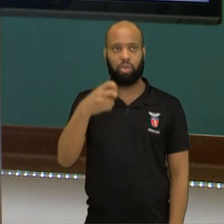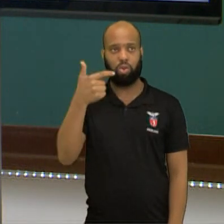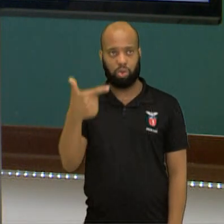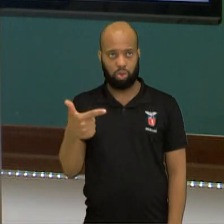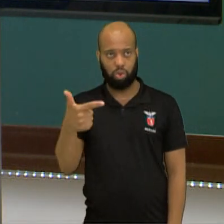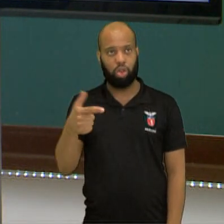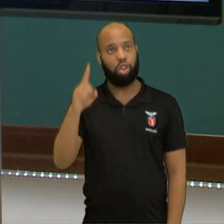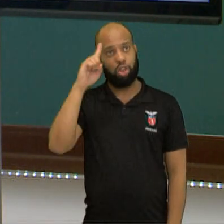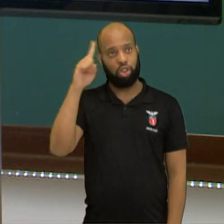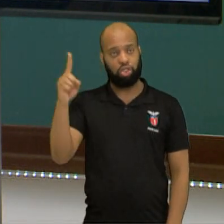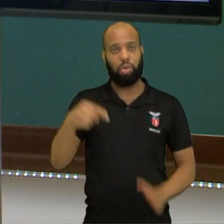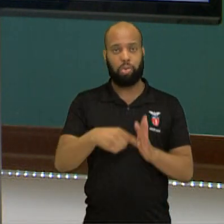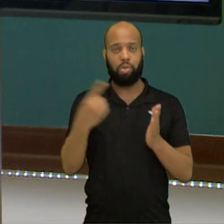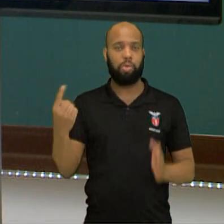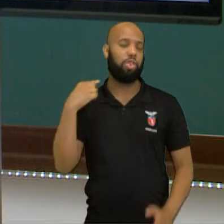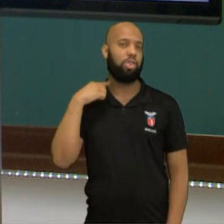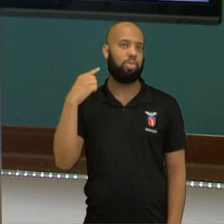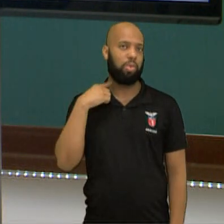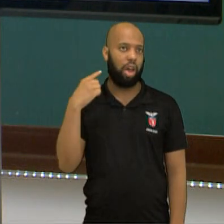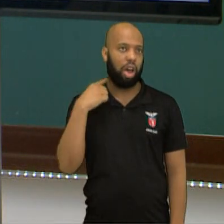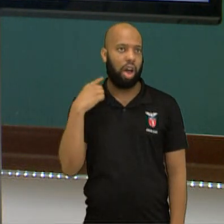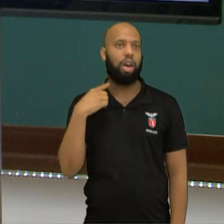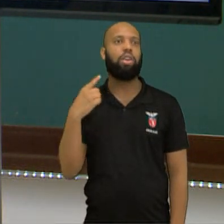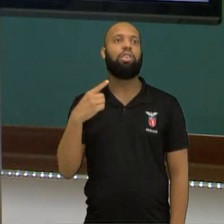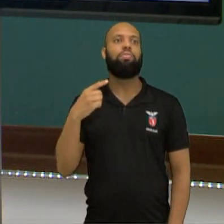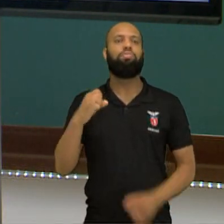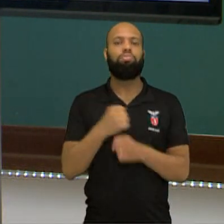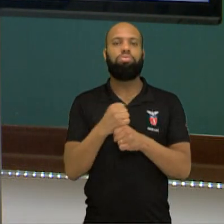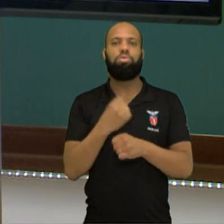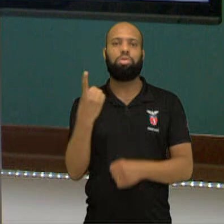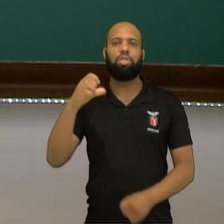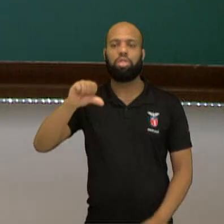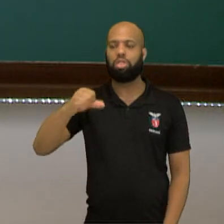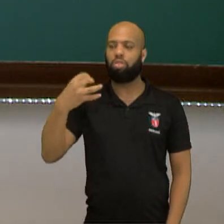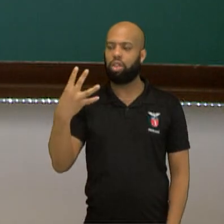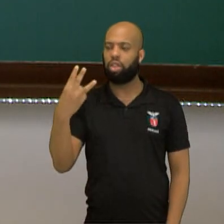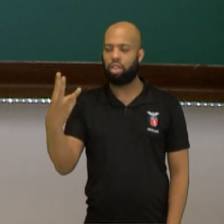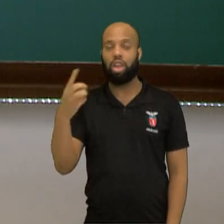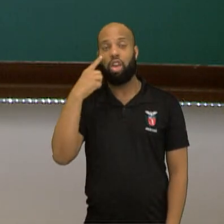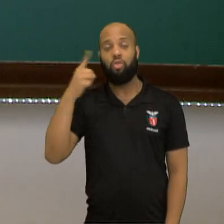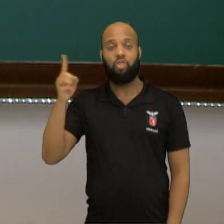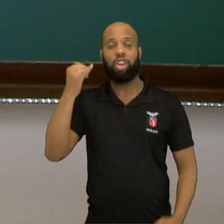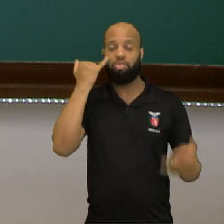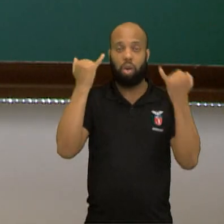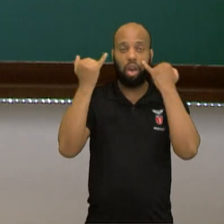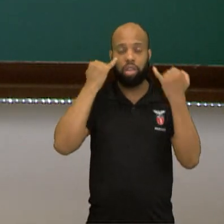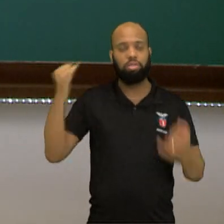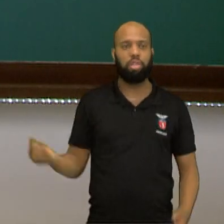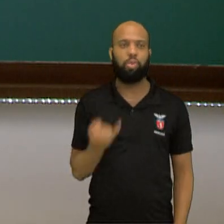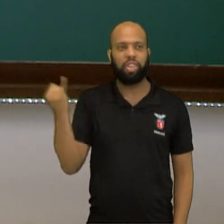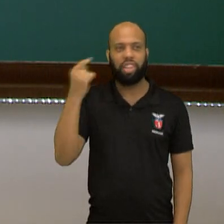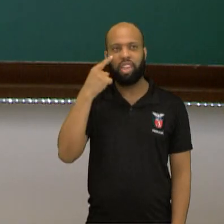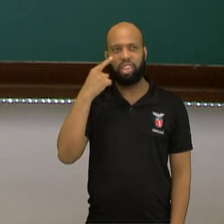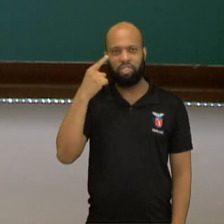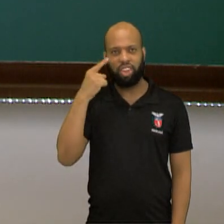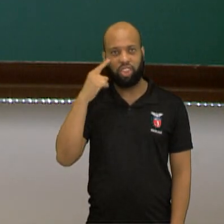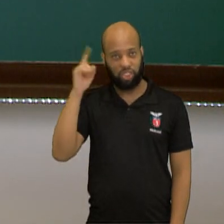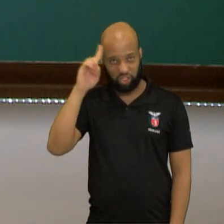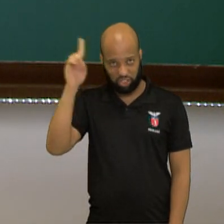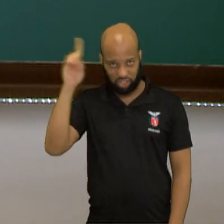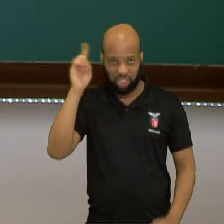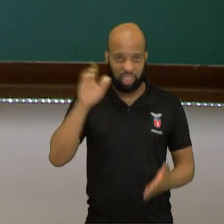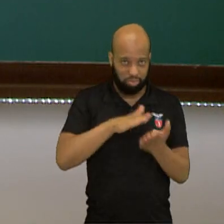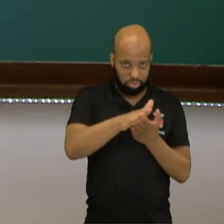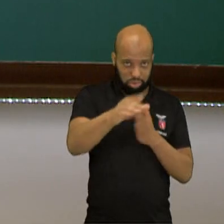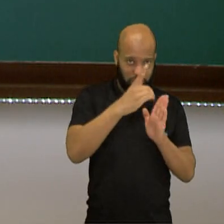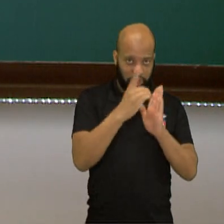5452 de 1º de maio de 43. Duas informações importantes aí. Primeiro, reparou quando o decreto foi